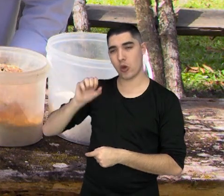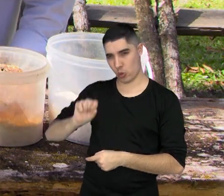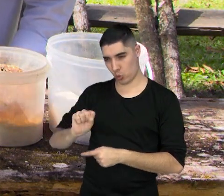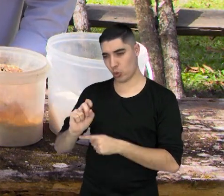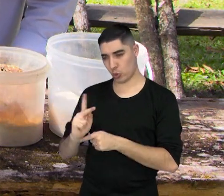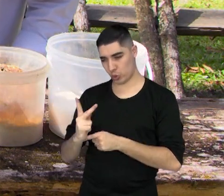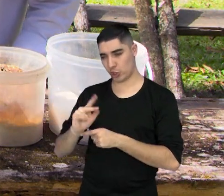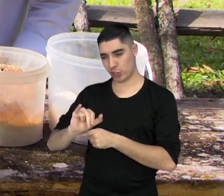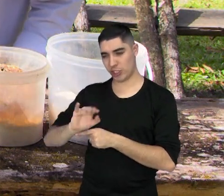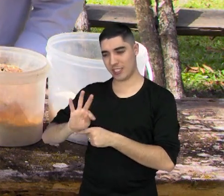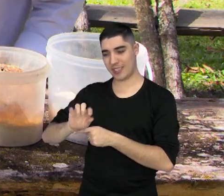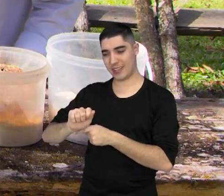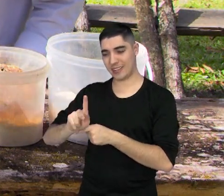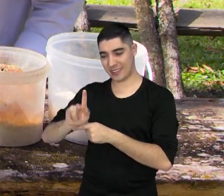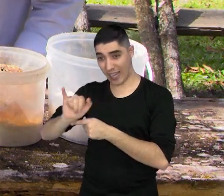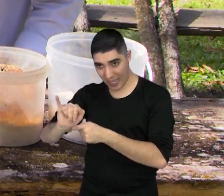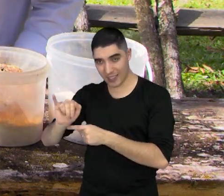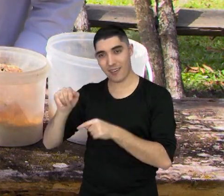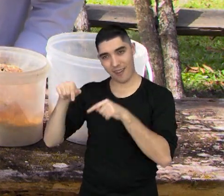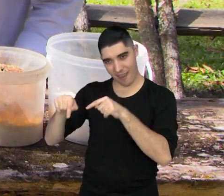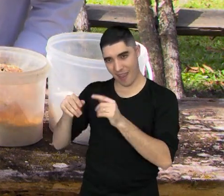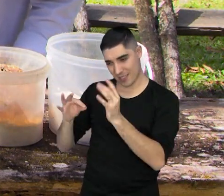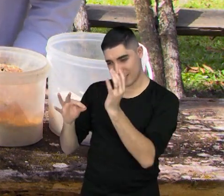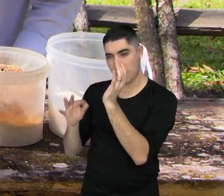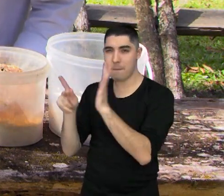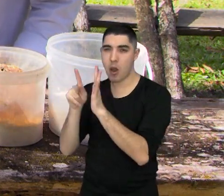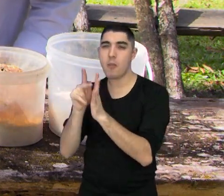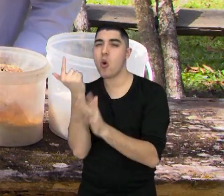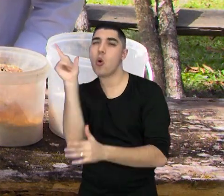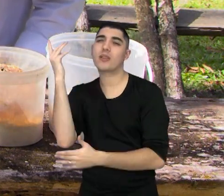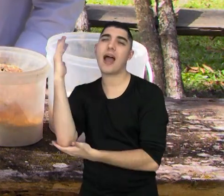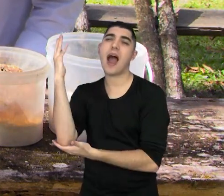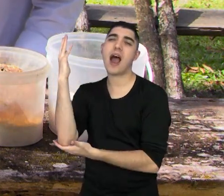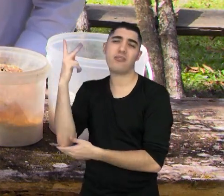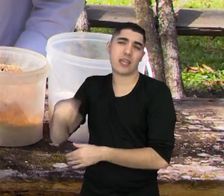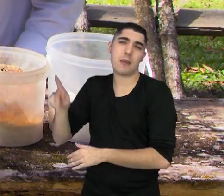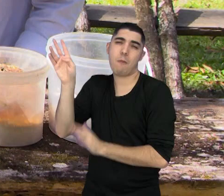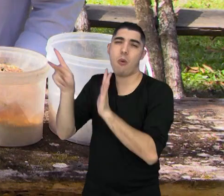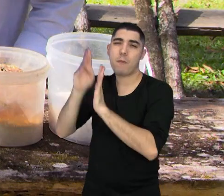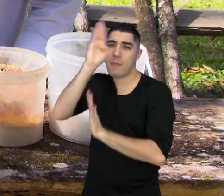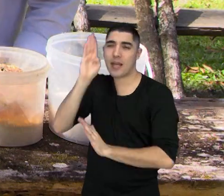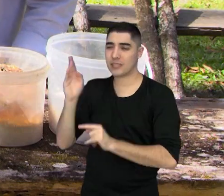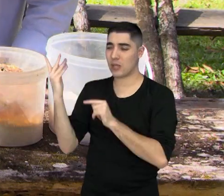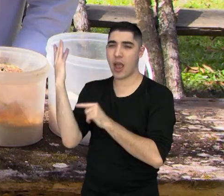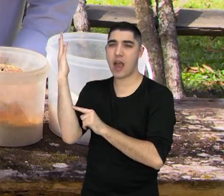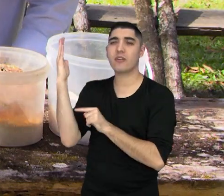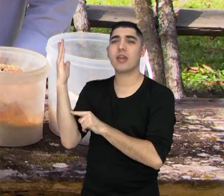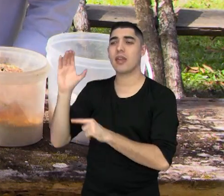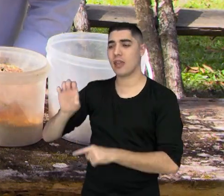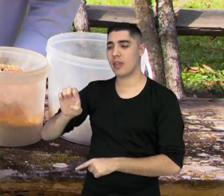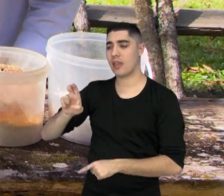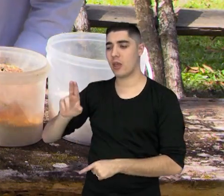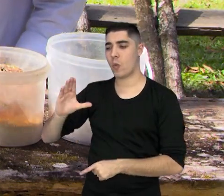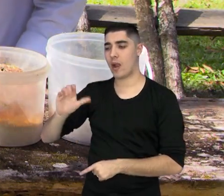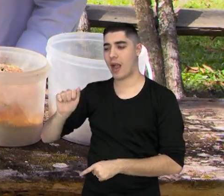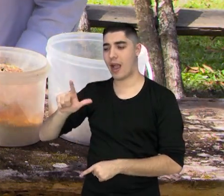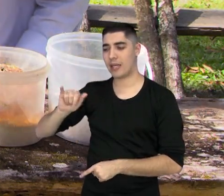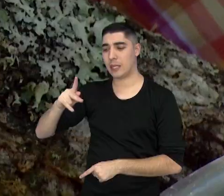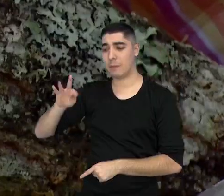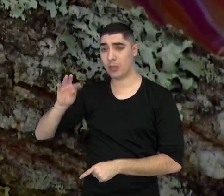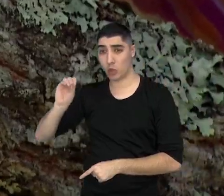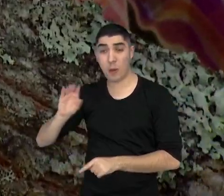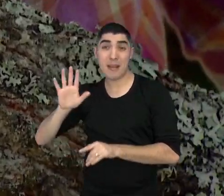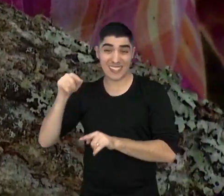plantávamos o shiitake na tora do eucalipto. Que é o mais comum aqui no Brasil. É o mais comum, só que essa madeira é muito melhor, a produtividade 3 vezes